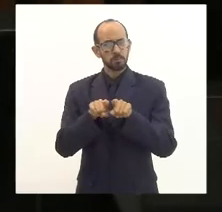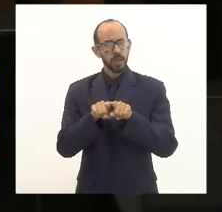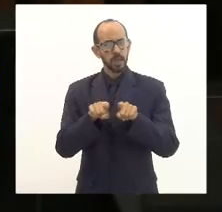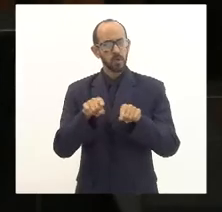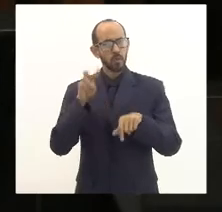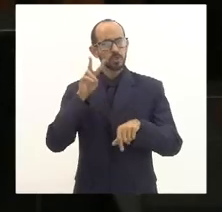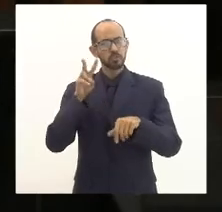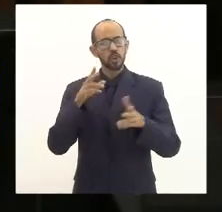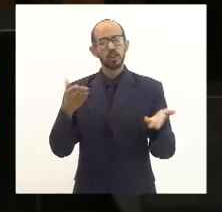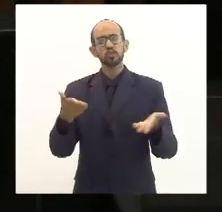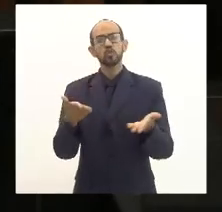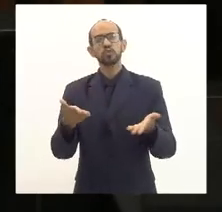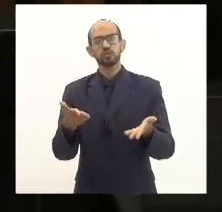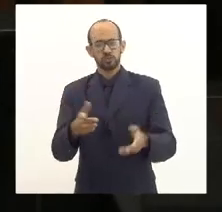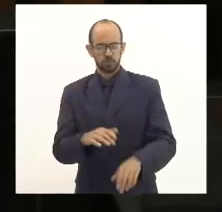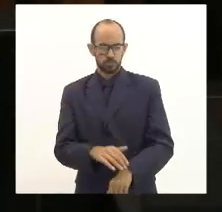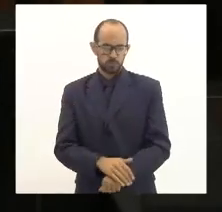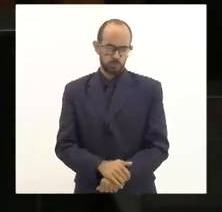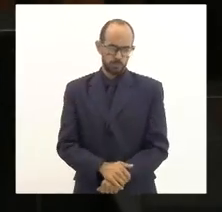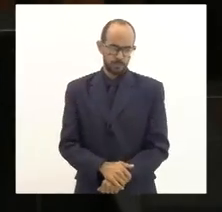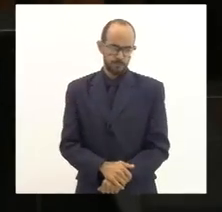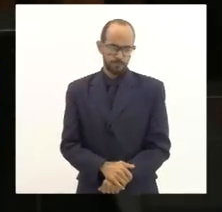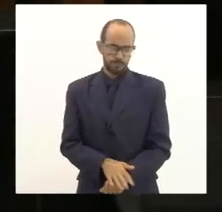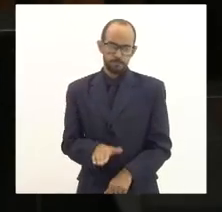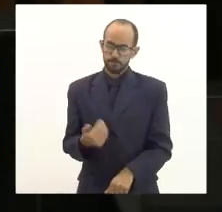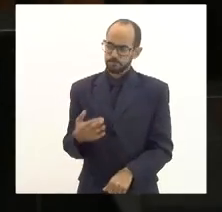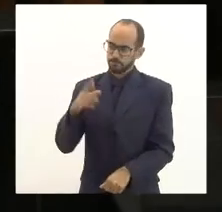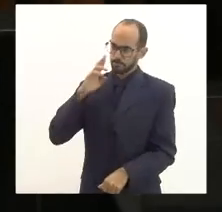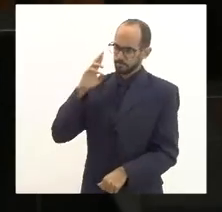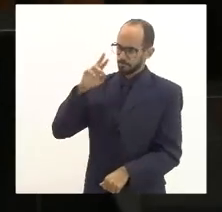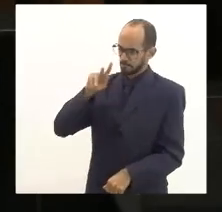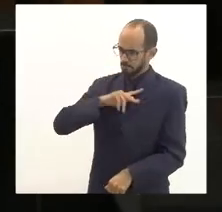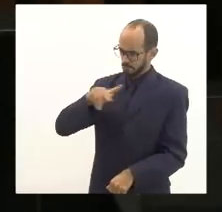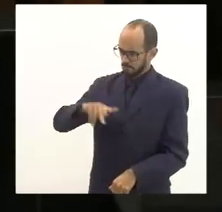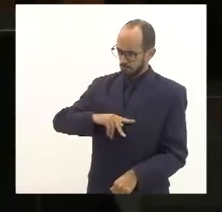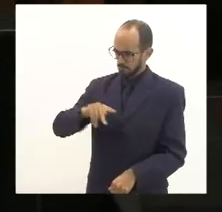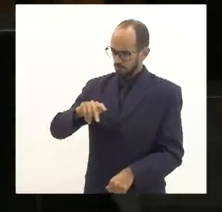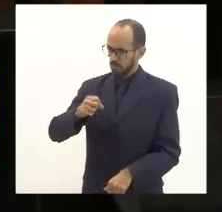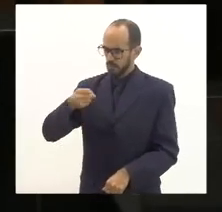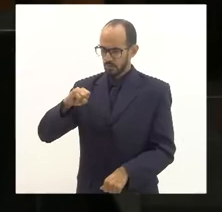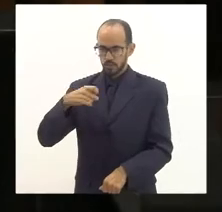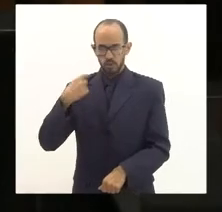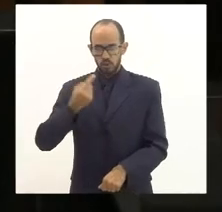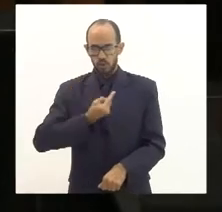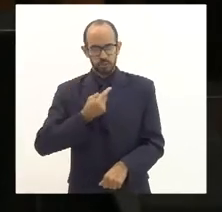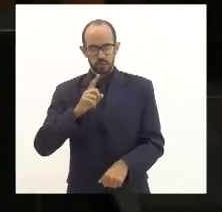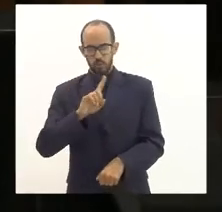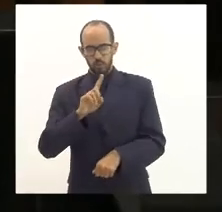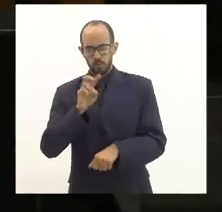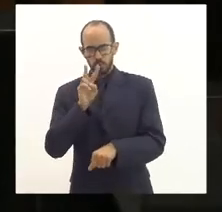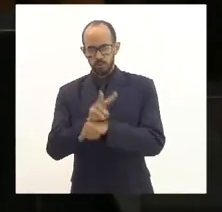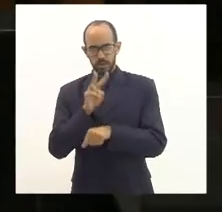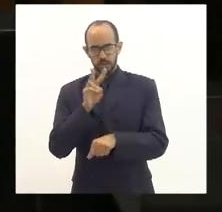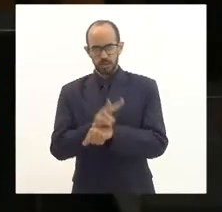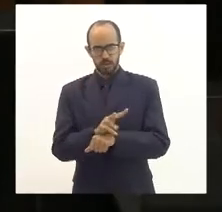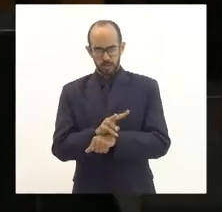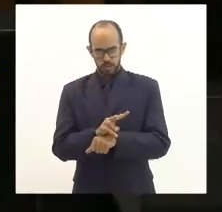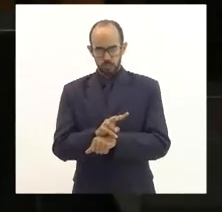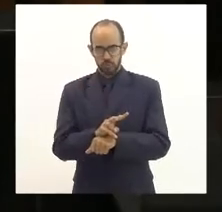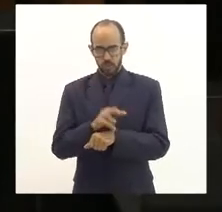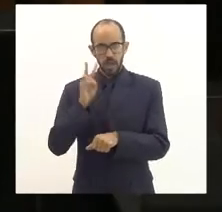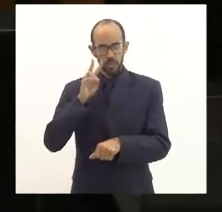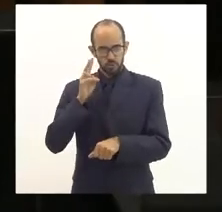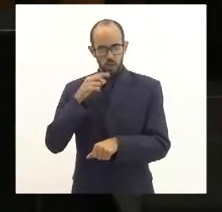contemporânea que pressiona a presidente se a gente não preserva a nossa